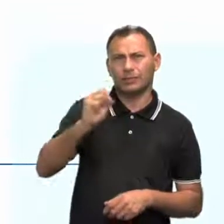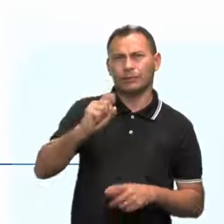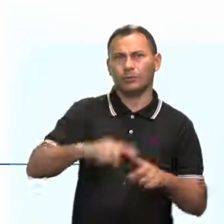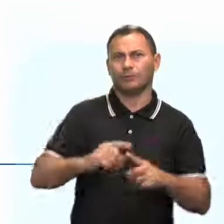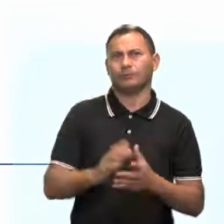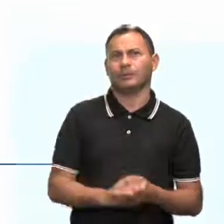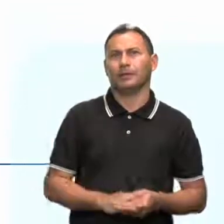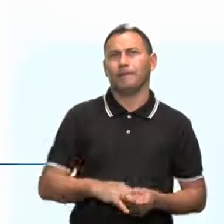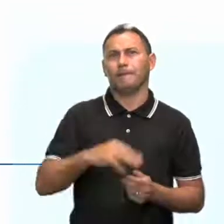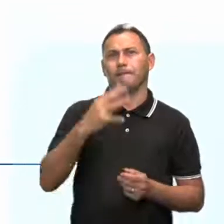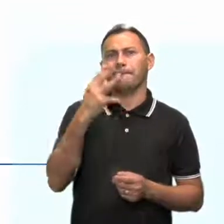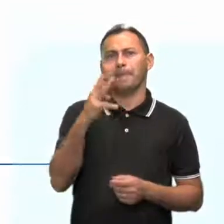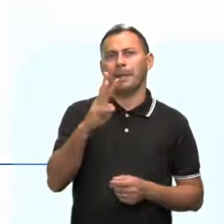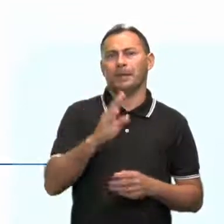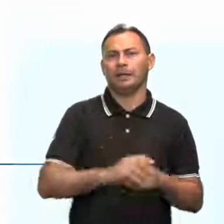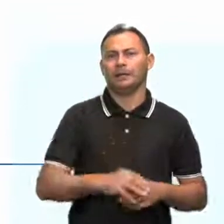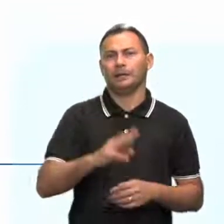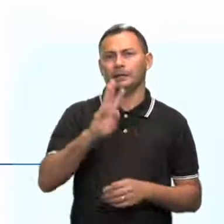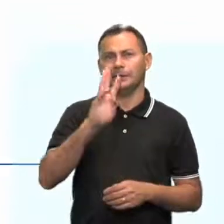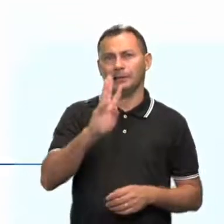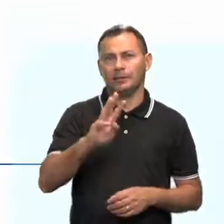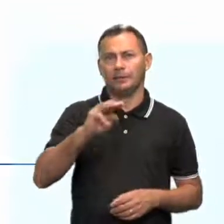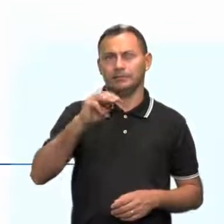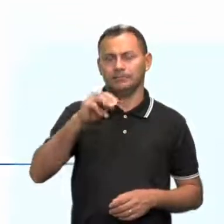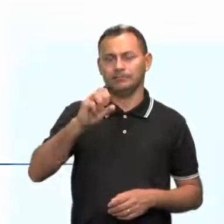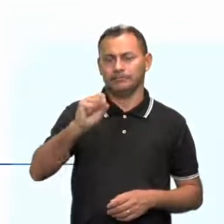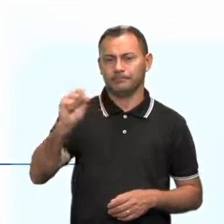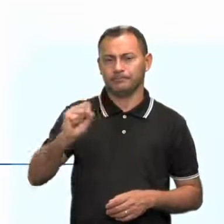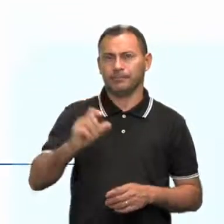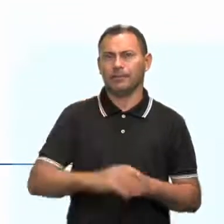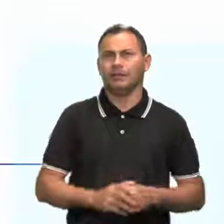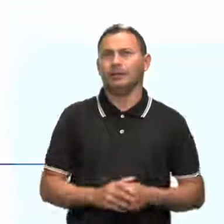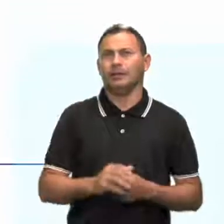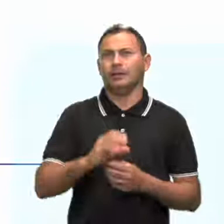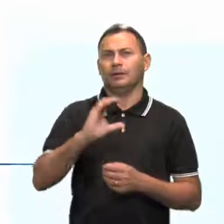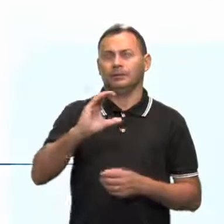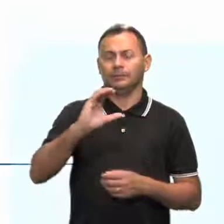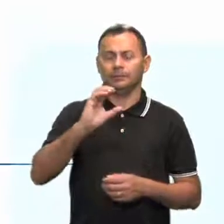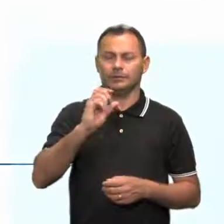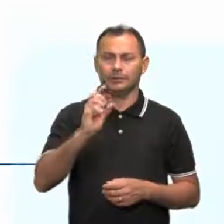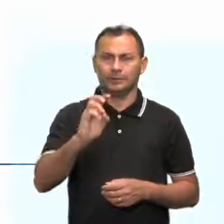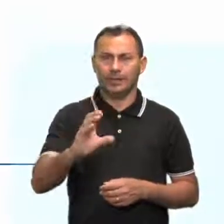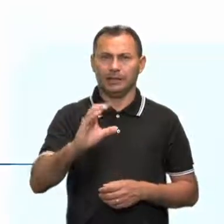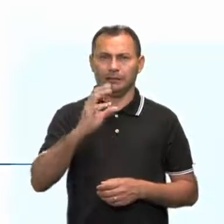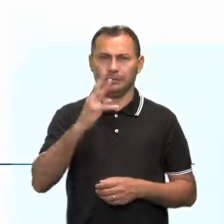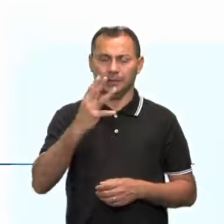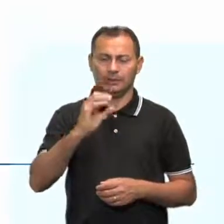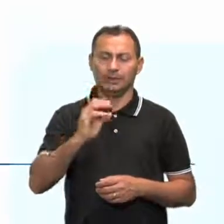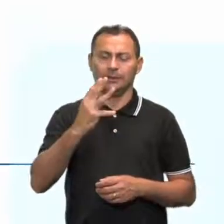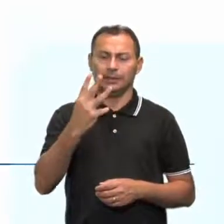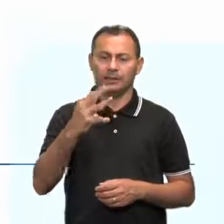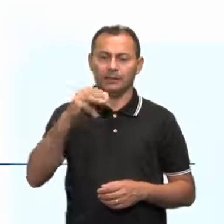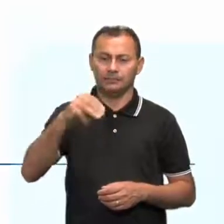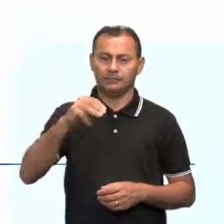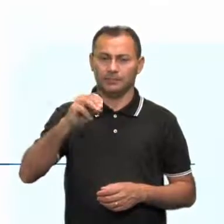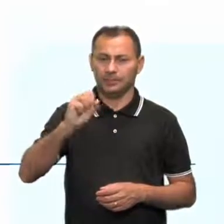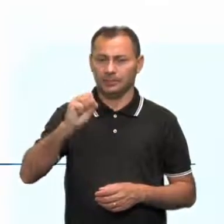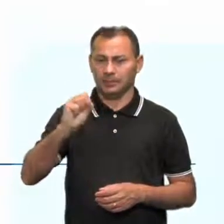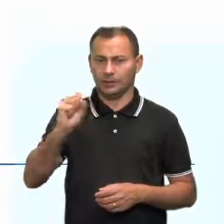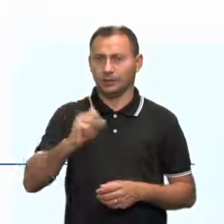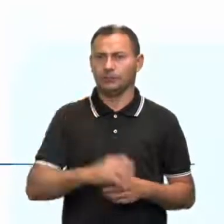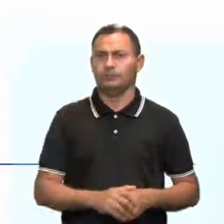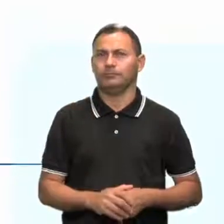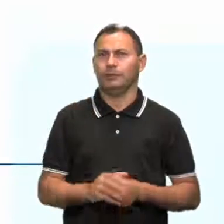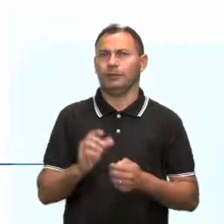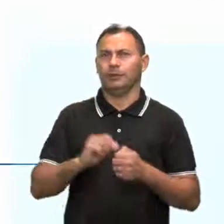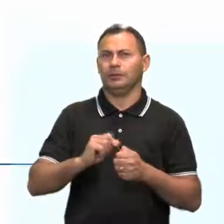subcanal B também vai utilizar 3 milissegundos. E depois eu chaveio para o canal C, que vai utilizar 3 milissegundos. E isso